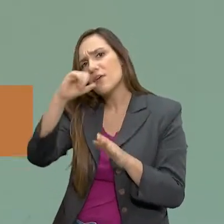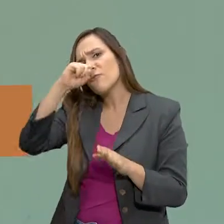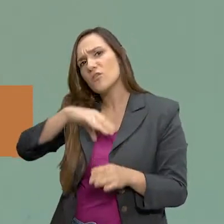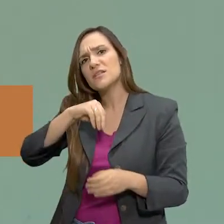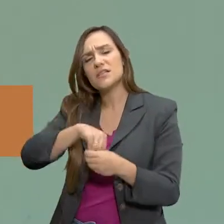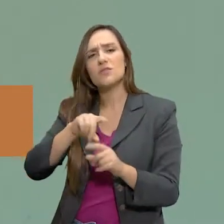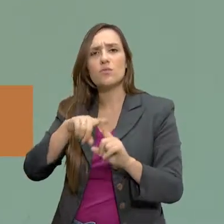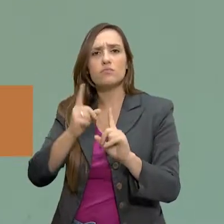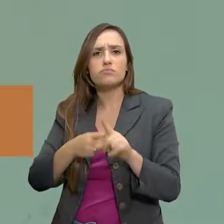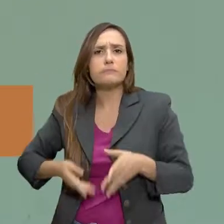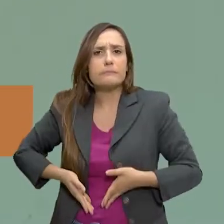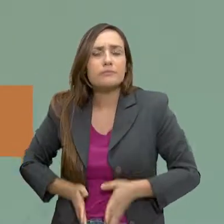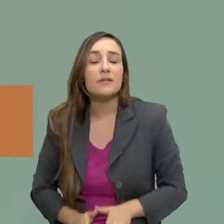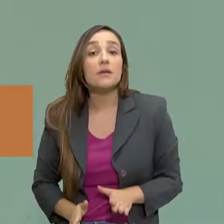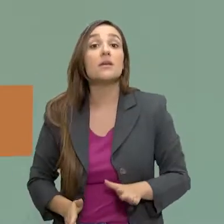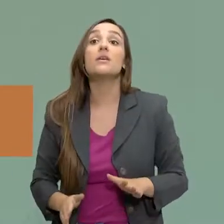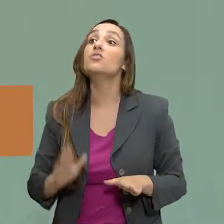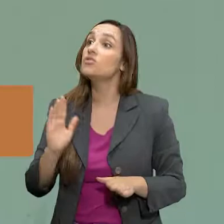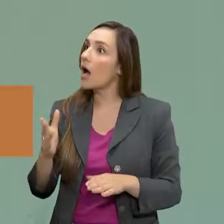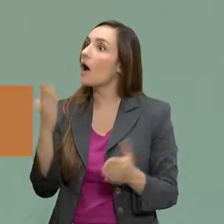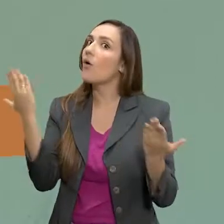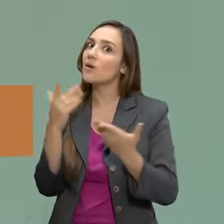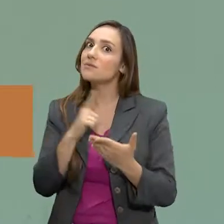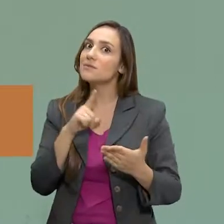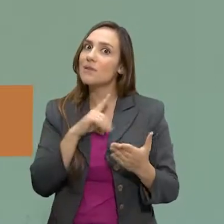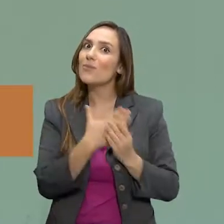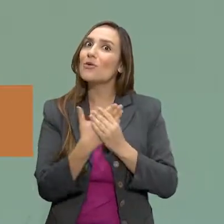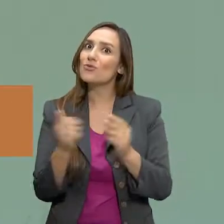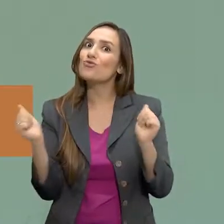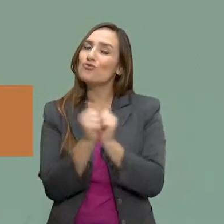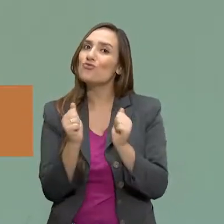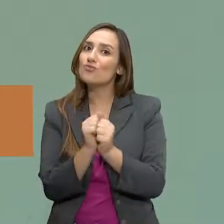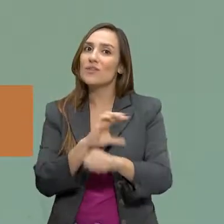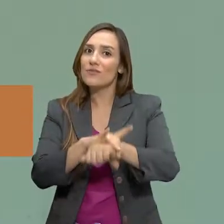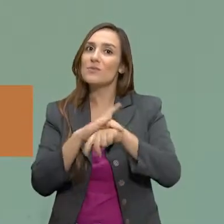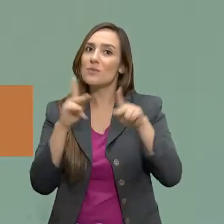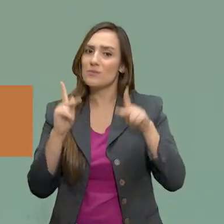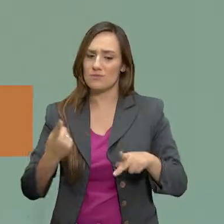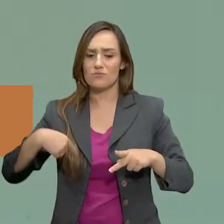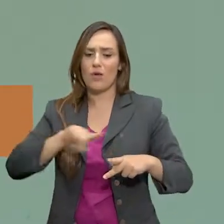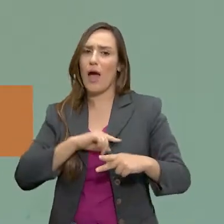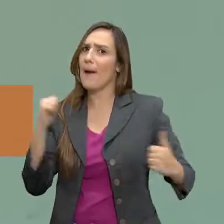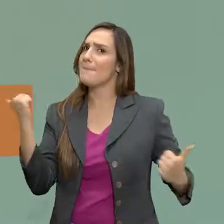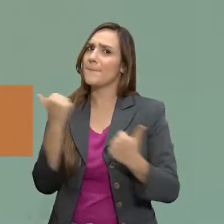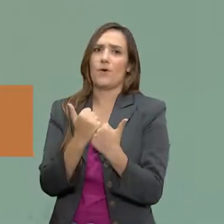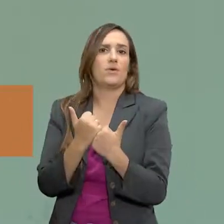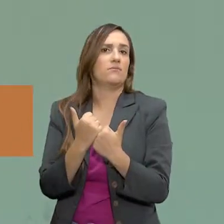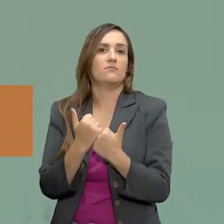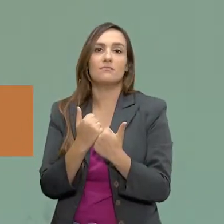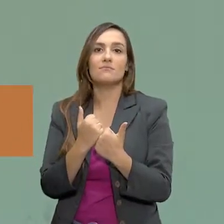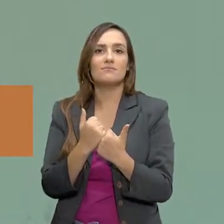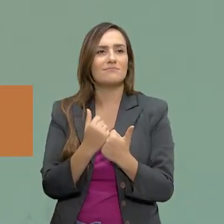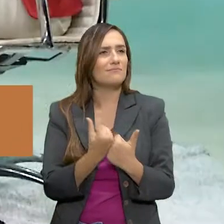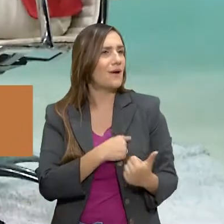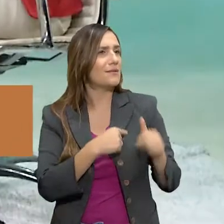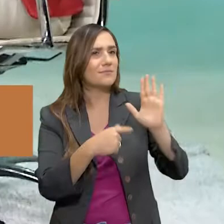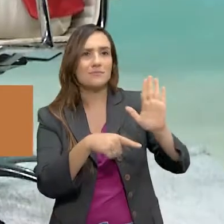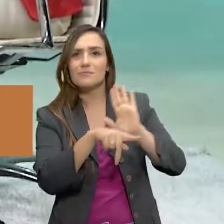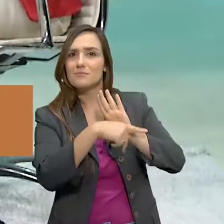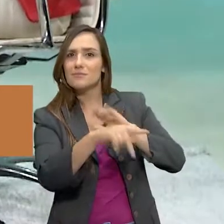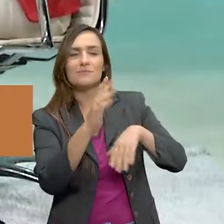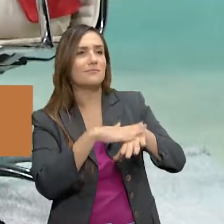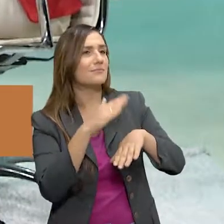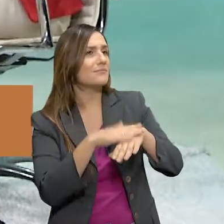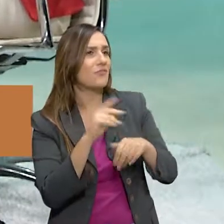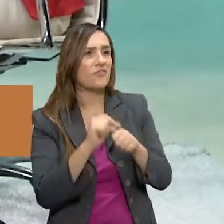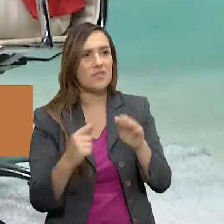violência obstétrica, e a gente como núcleo, Dani, na coordenação e com a nossa equipe aqui, a nossa função é apoiar esses colegas, né? Então, o